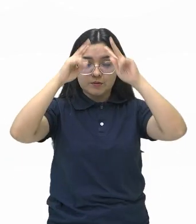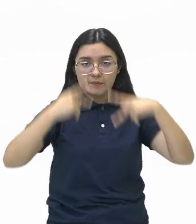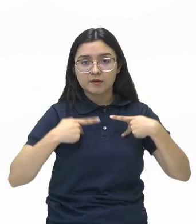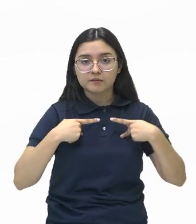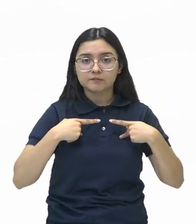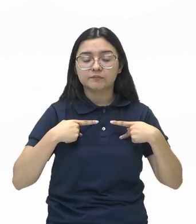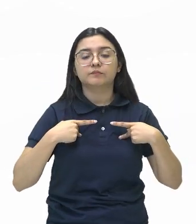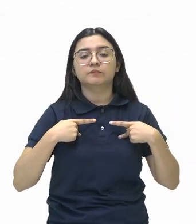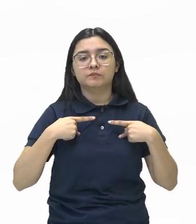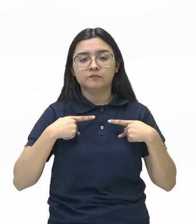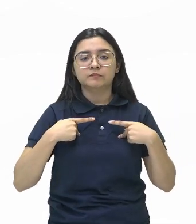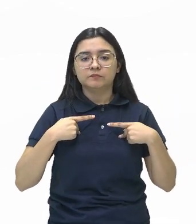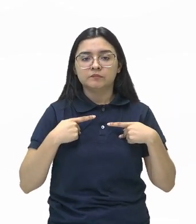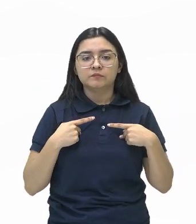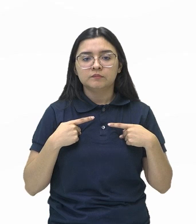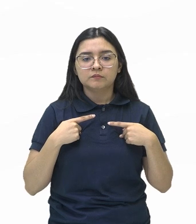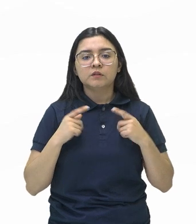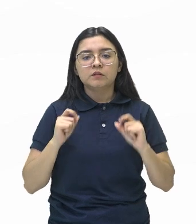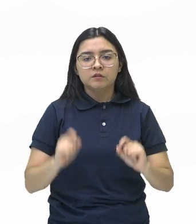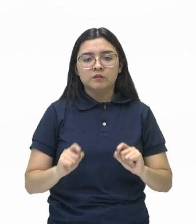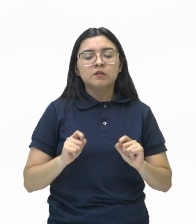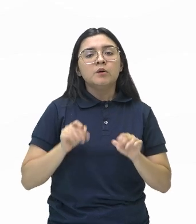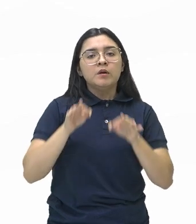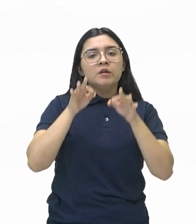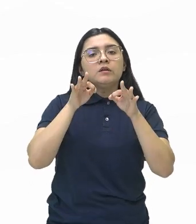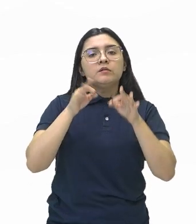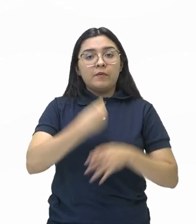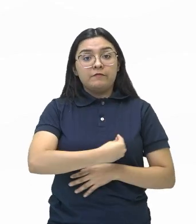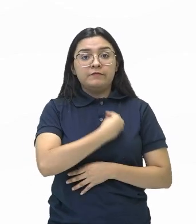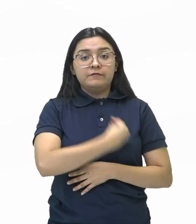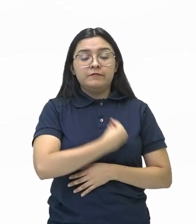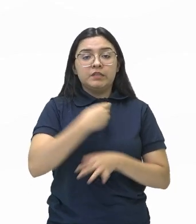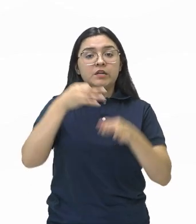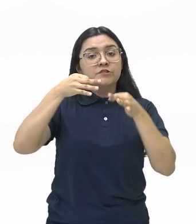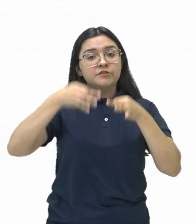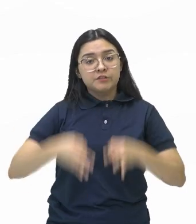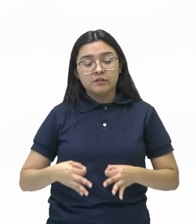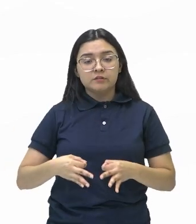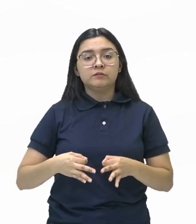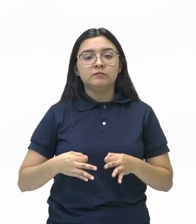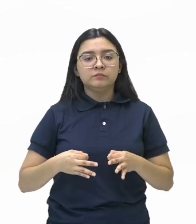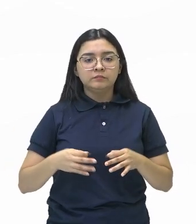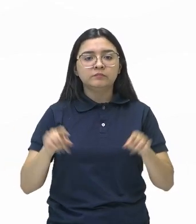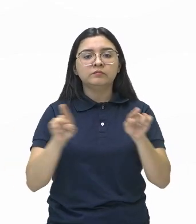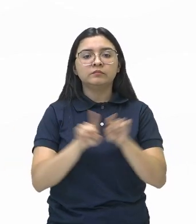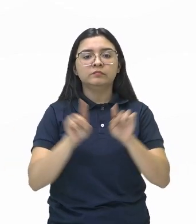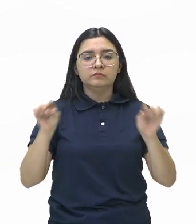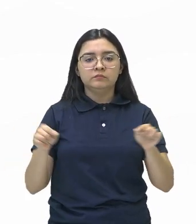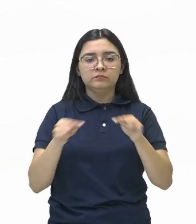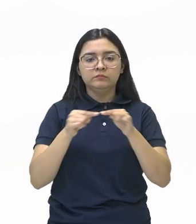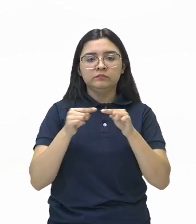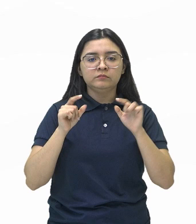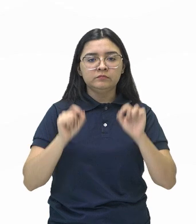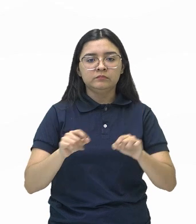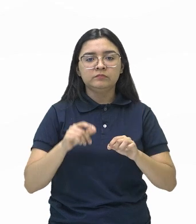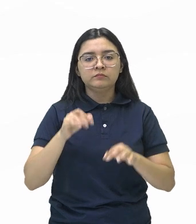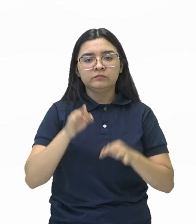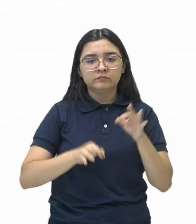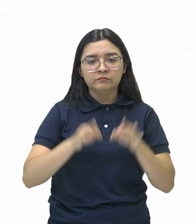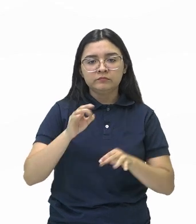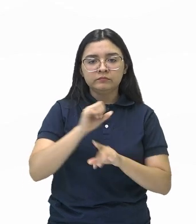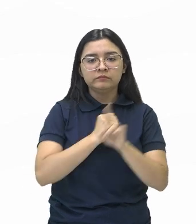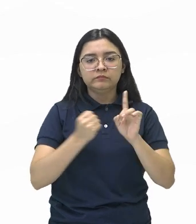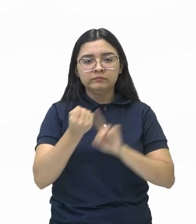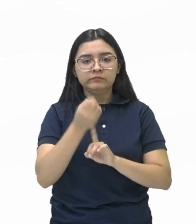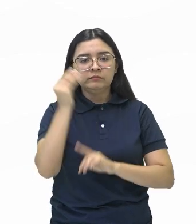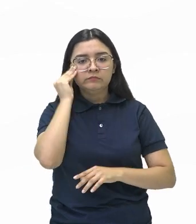humanos, né, a existência digna, conforme os ditames da justiça social,